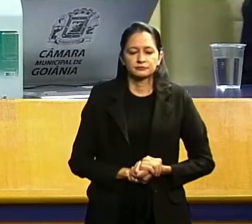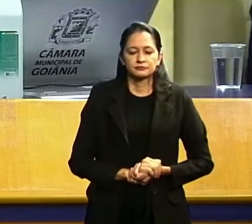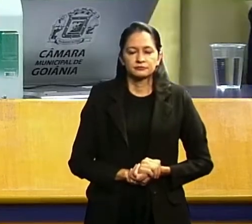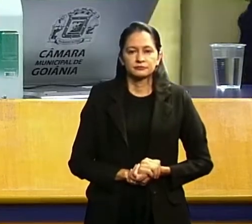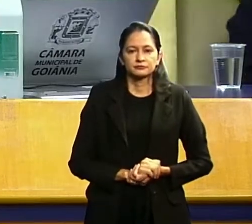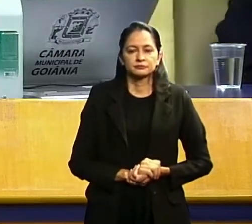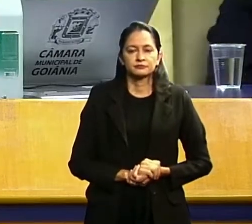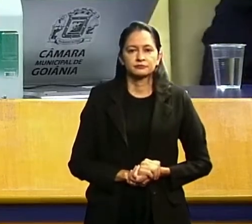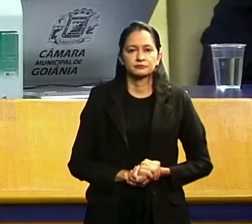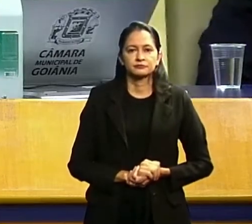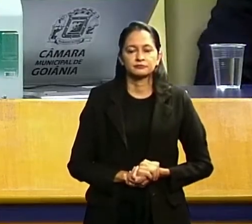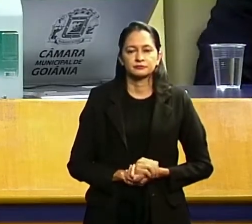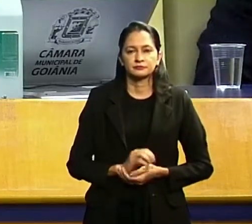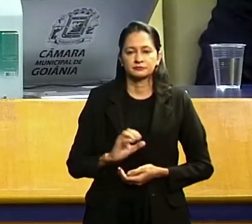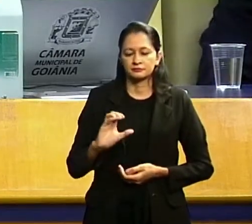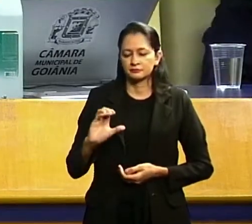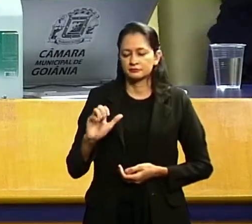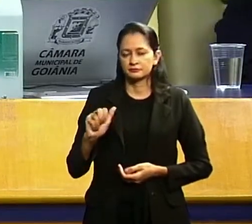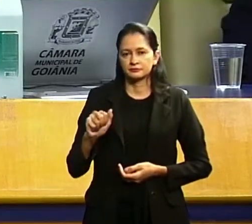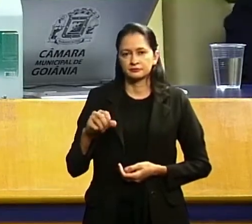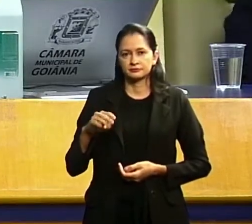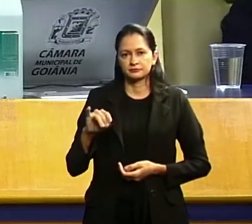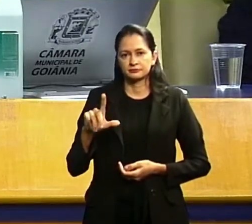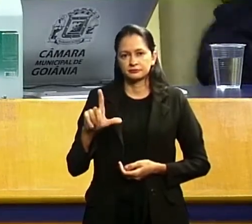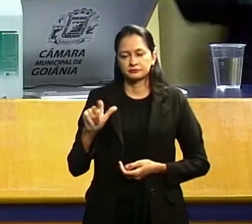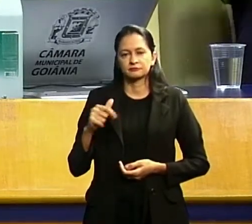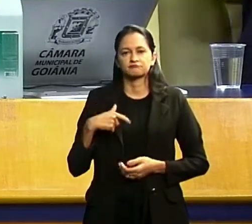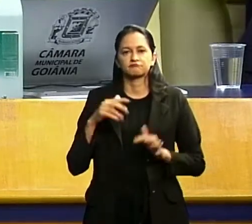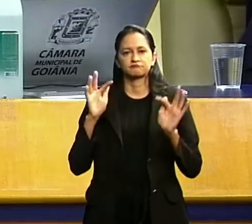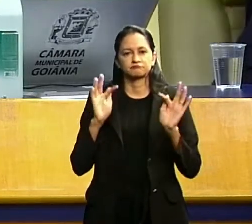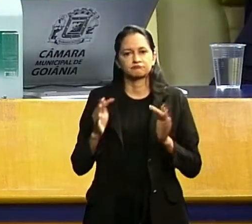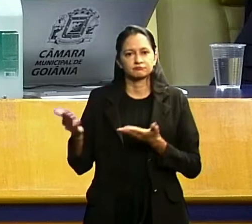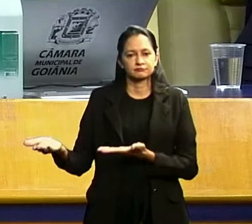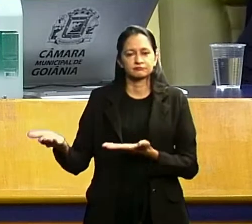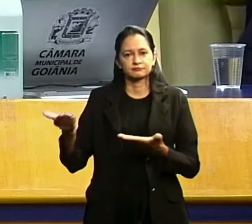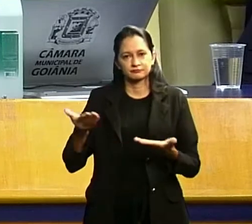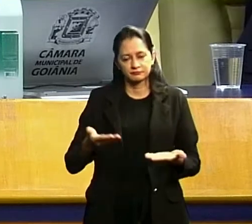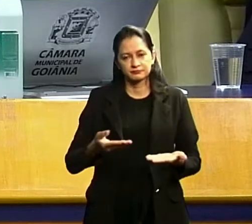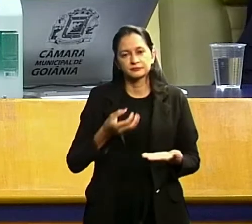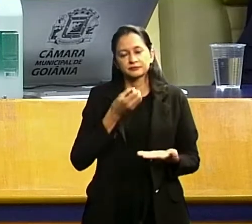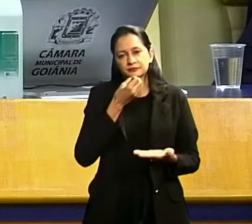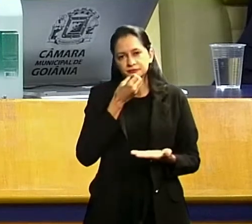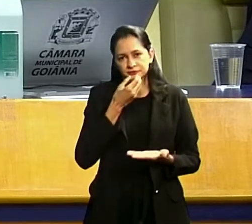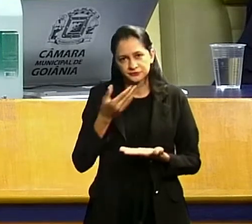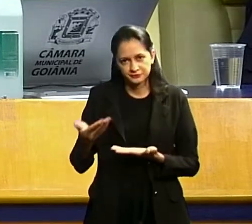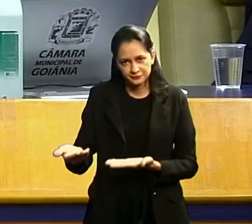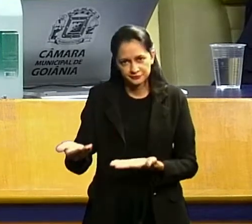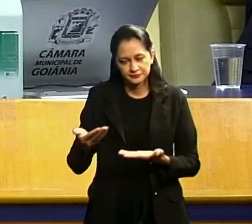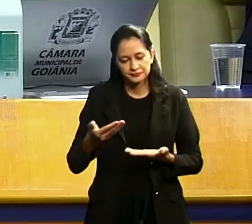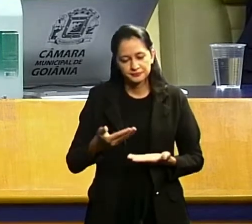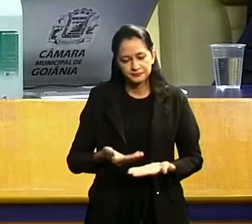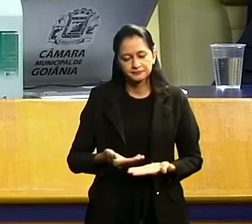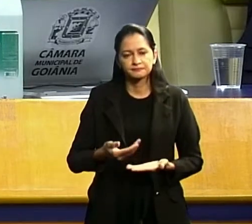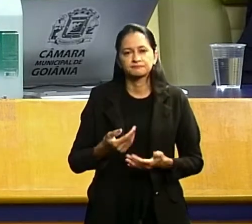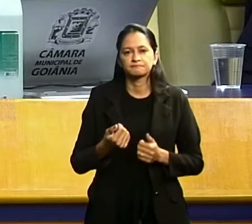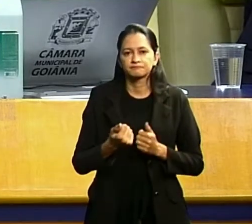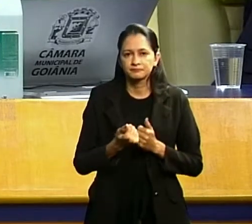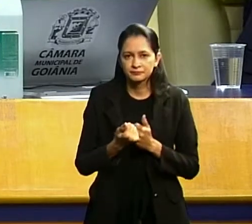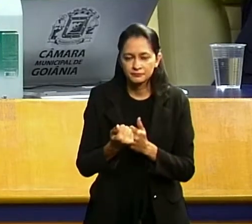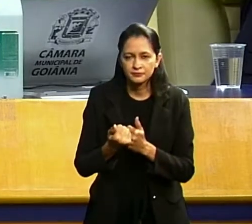Vereadora Camila, primeiro, um prazer tê-la na nossa casa. Seja muito bem-vinda. A senhora tem o